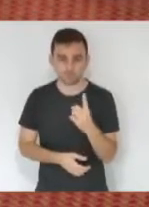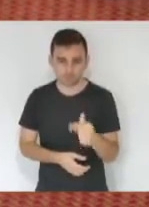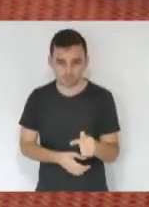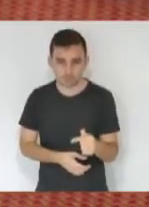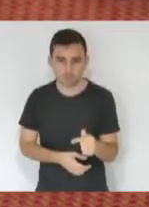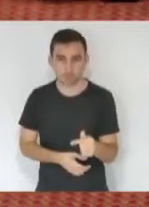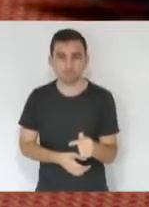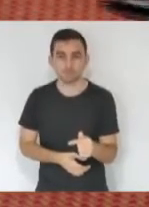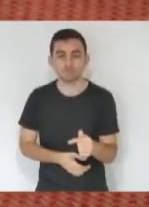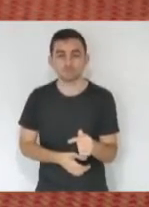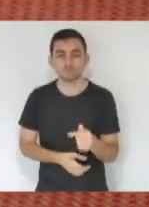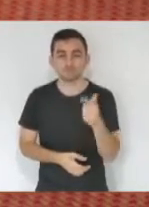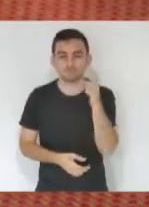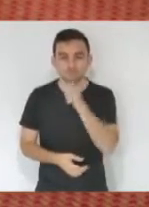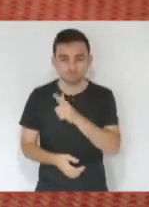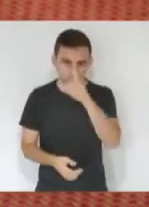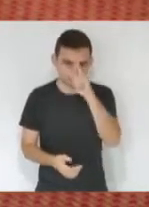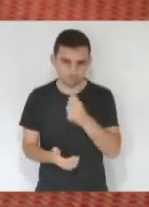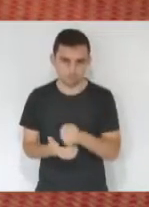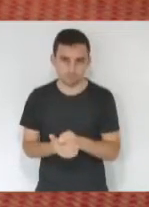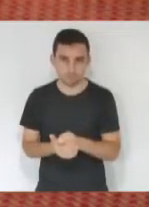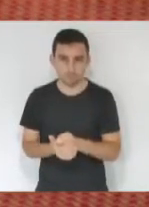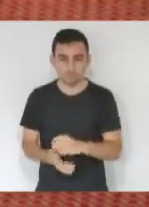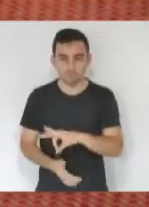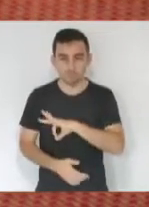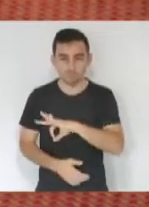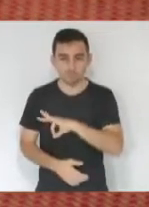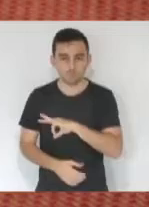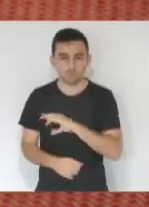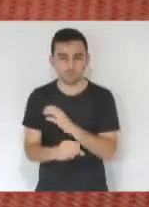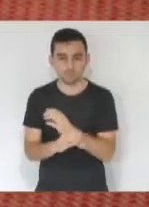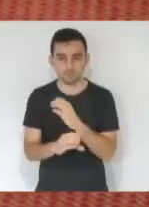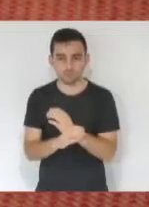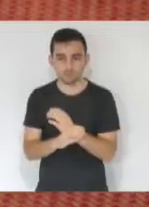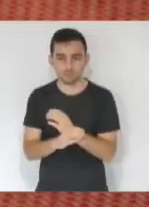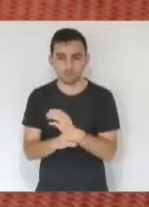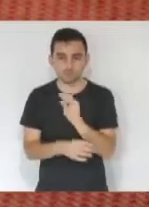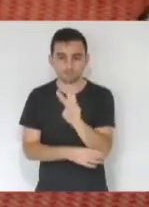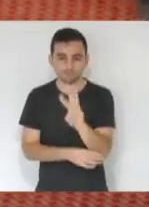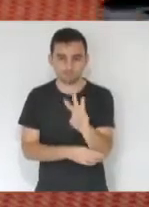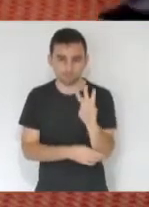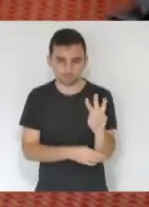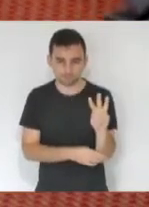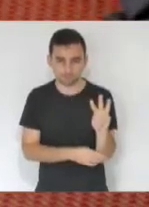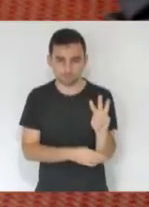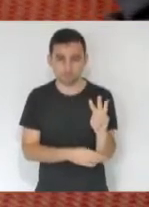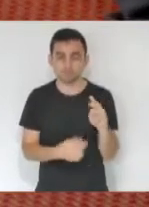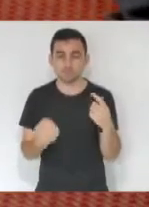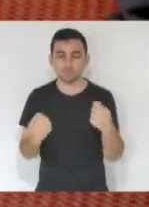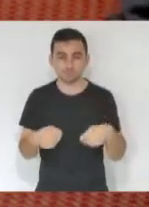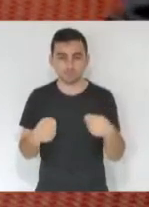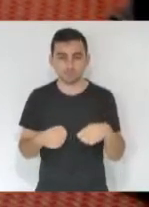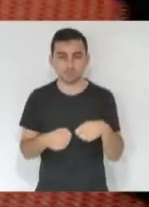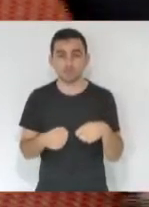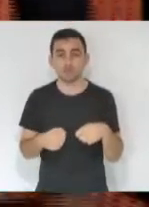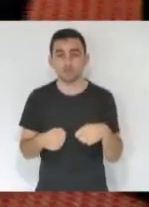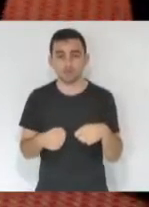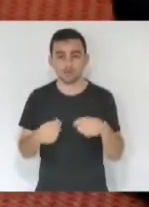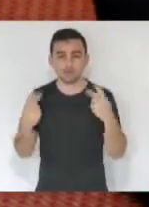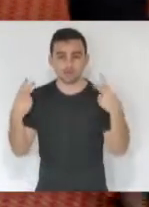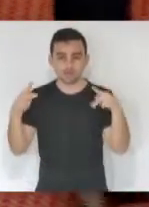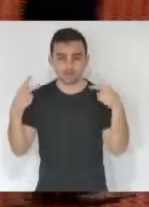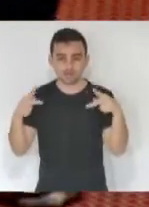qual determina que a polícia civil no seu site disponibiliza um link para a proteção